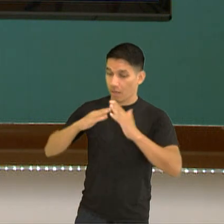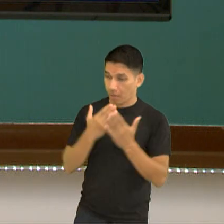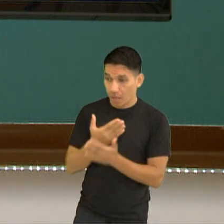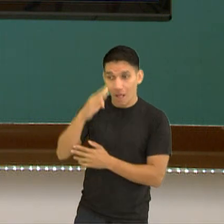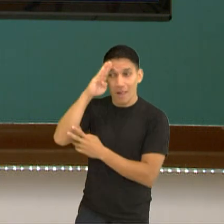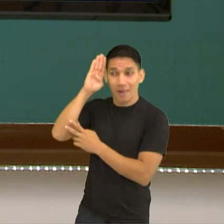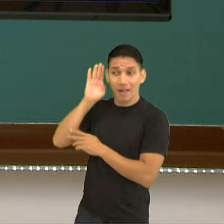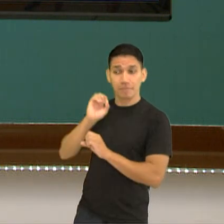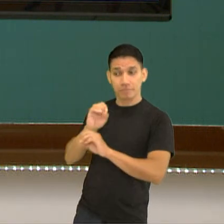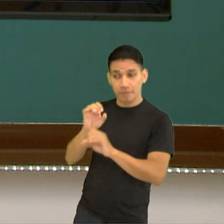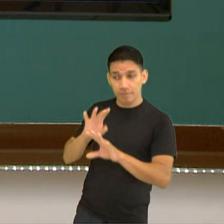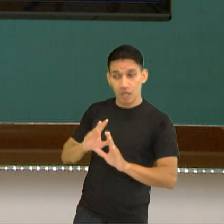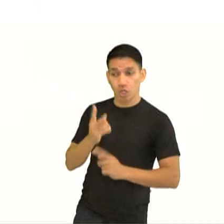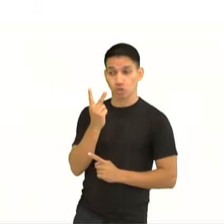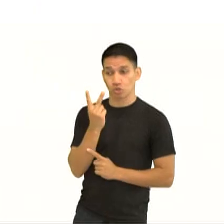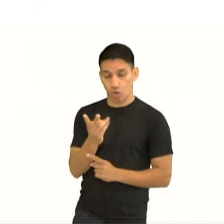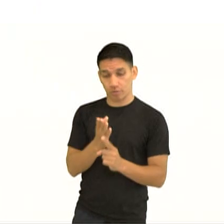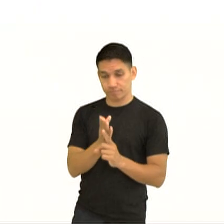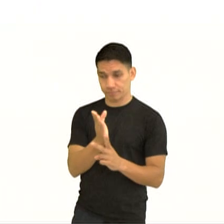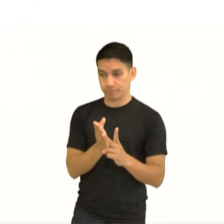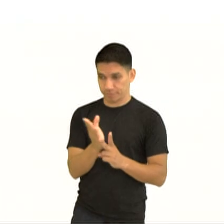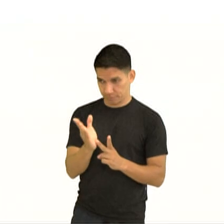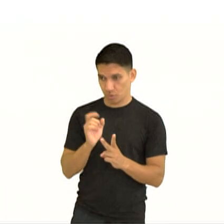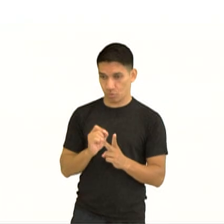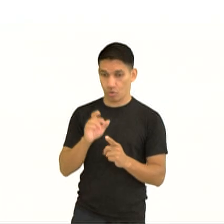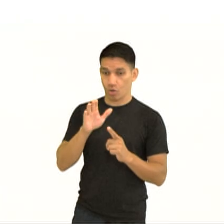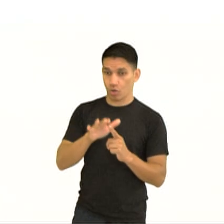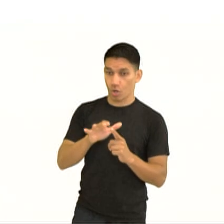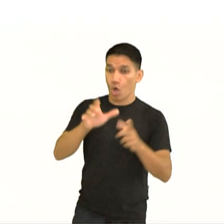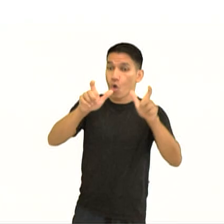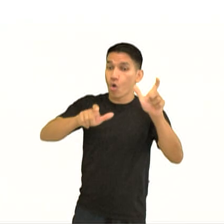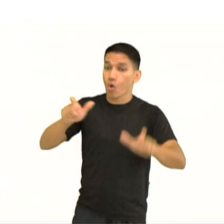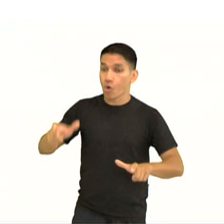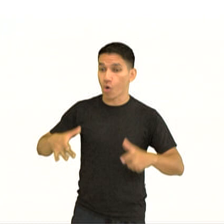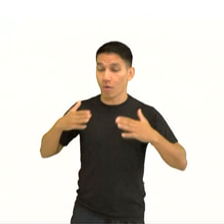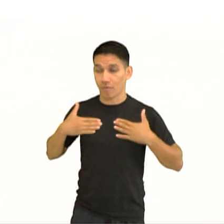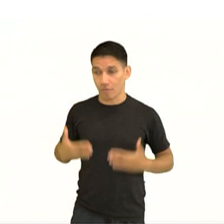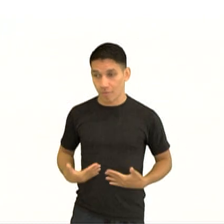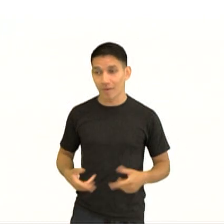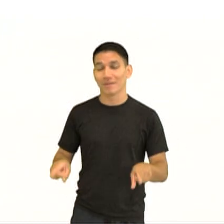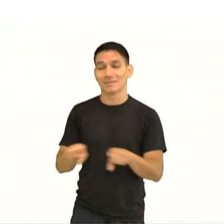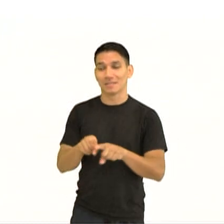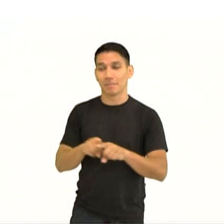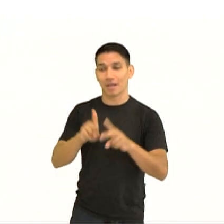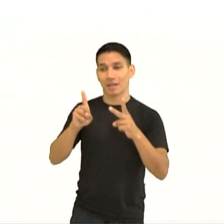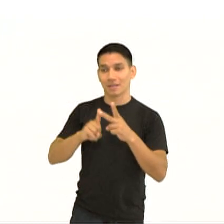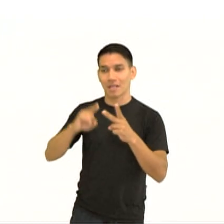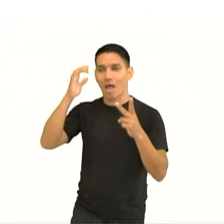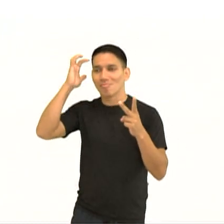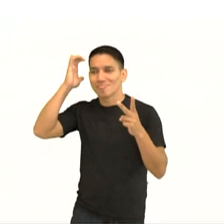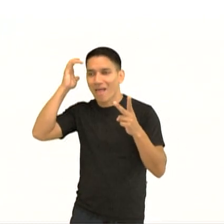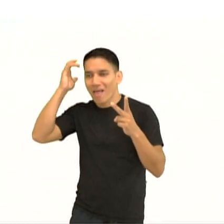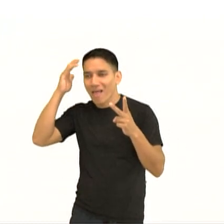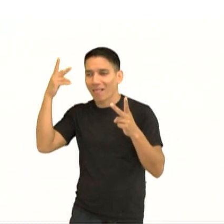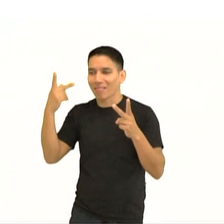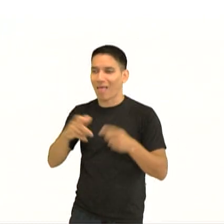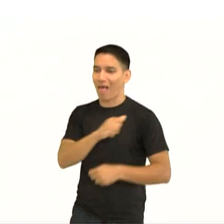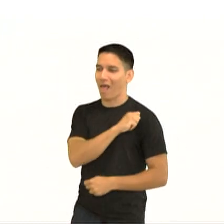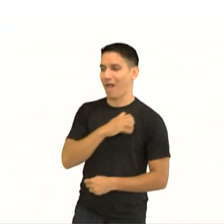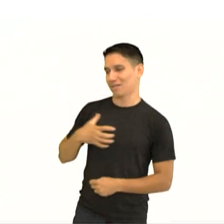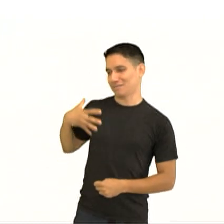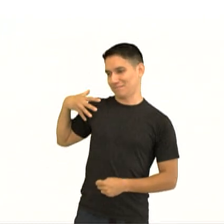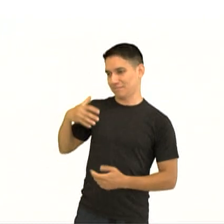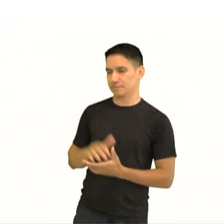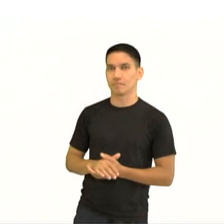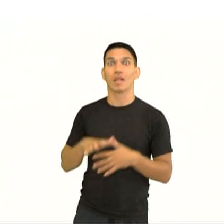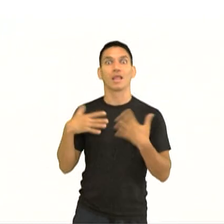duas partes, o corpo dos alunos e o cérebro de Aristóteles. Então, Aristóteles era um dos